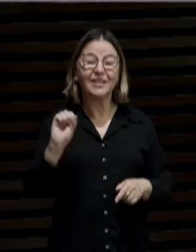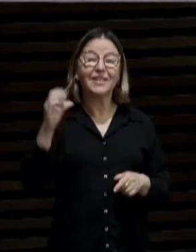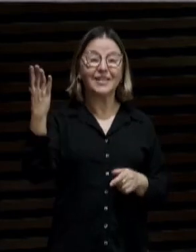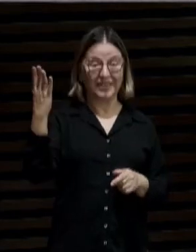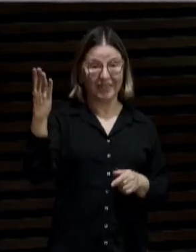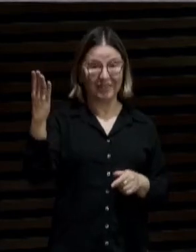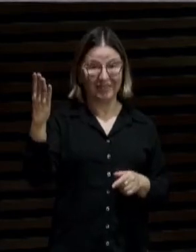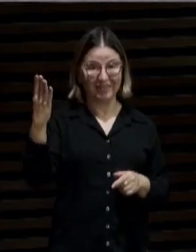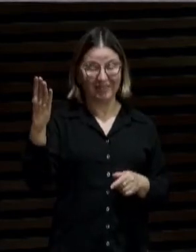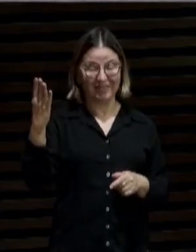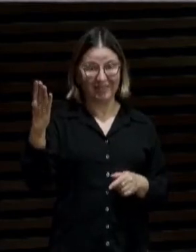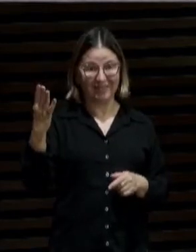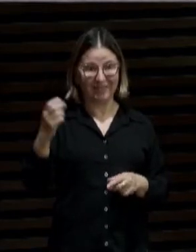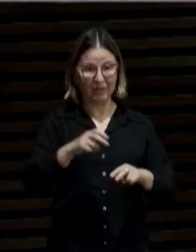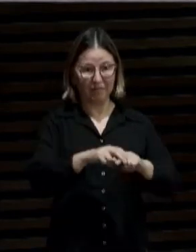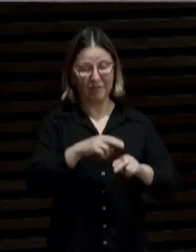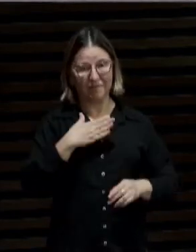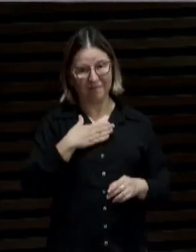Eu aconteci.